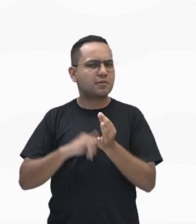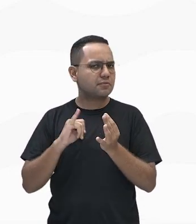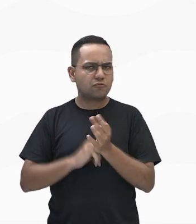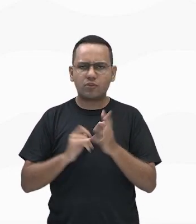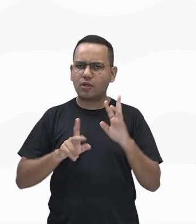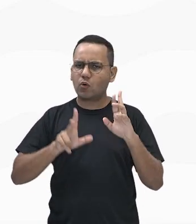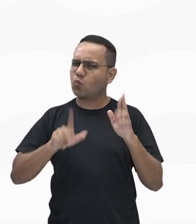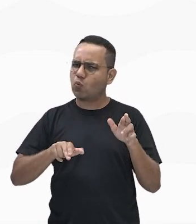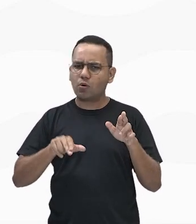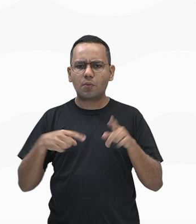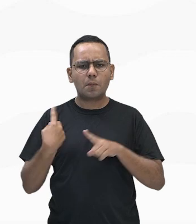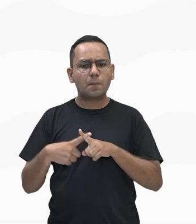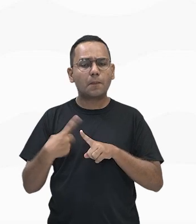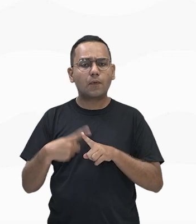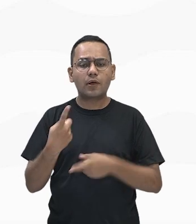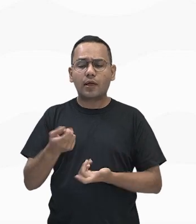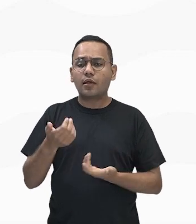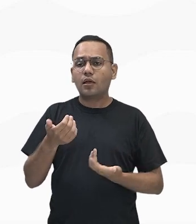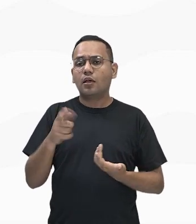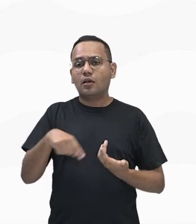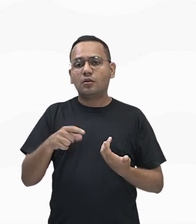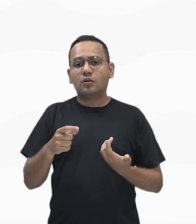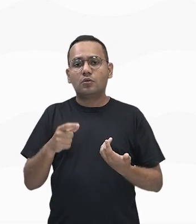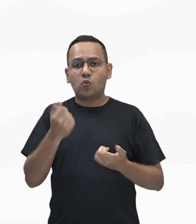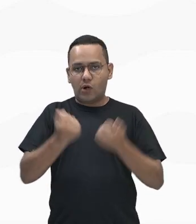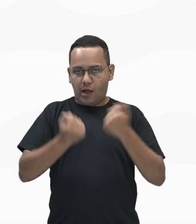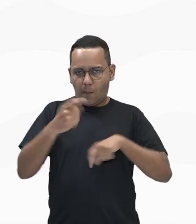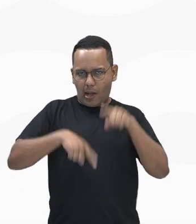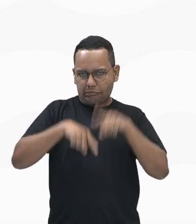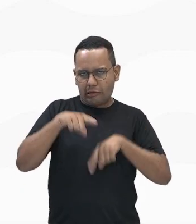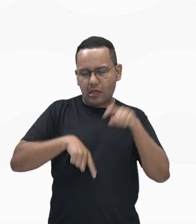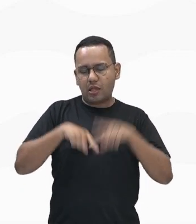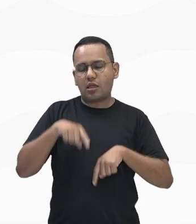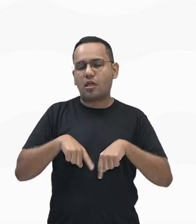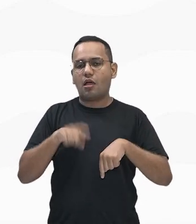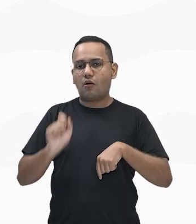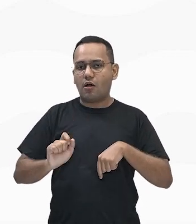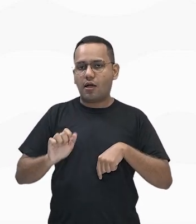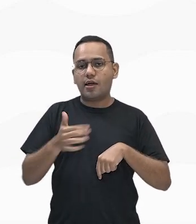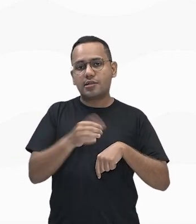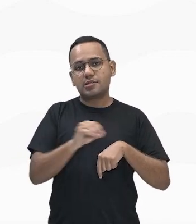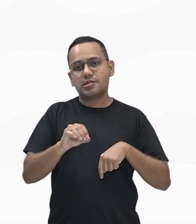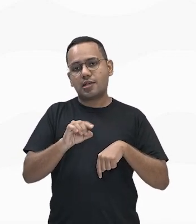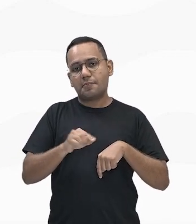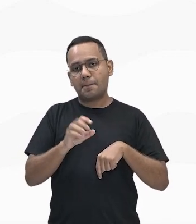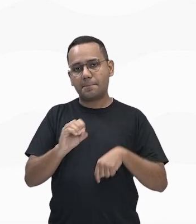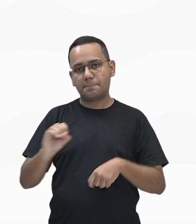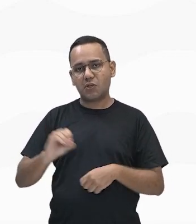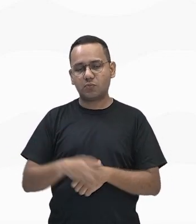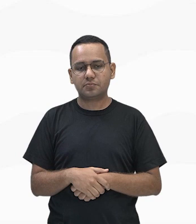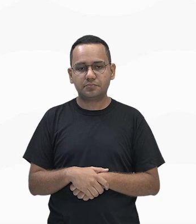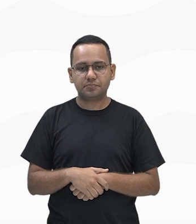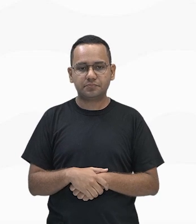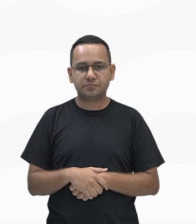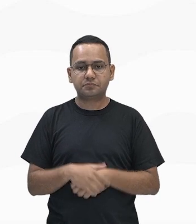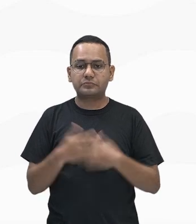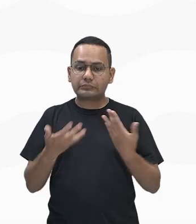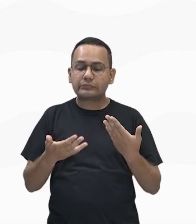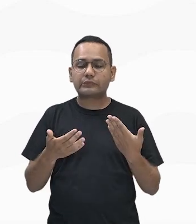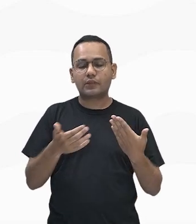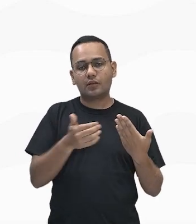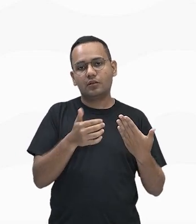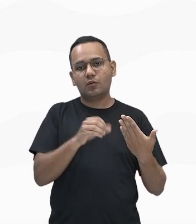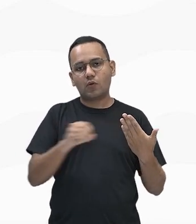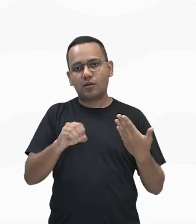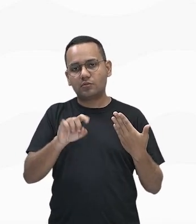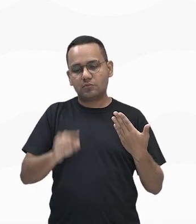porque ainda é um valor, né, um veículo no valor de 100 mil. Então, 4% de 100 mil, vamos para R$ 4 mil